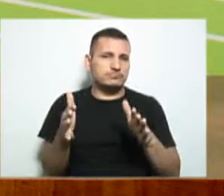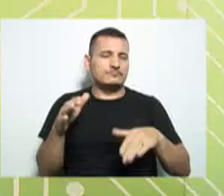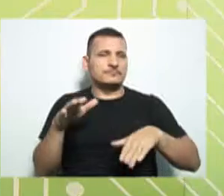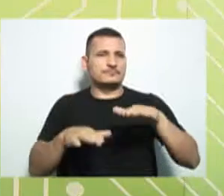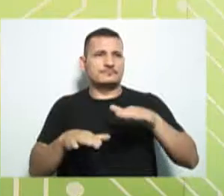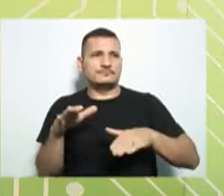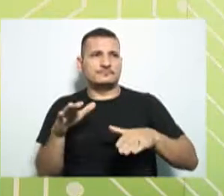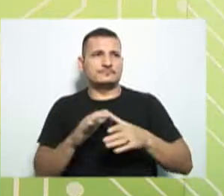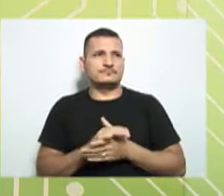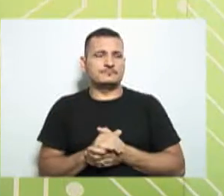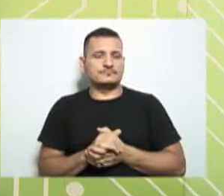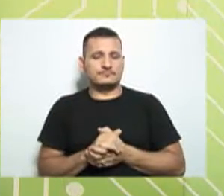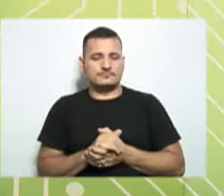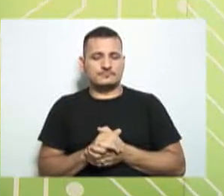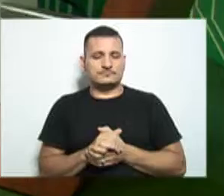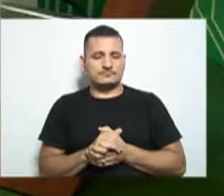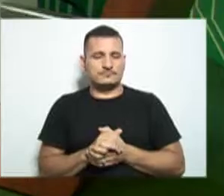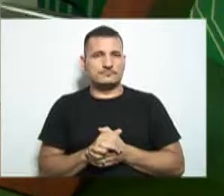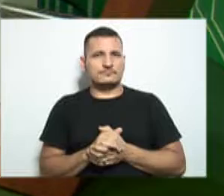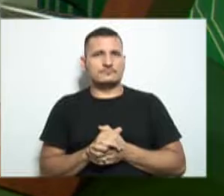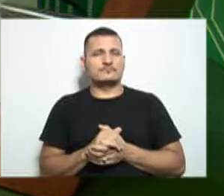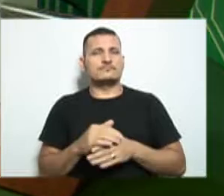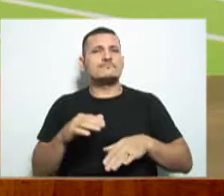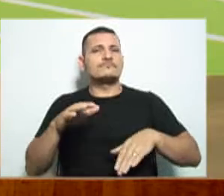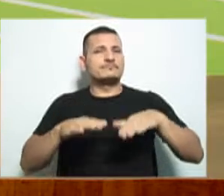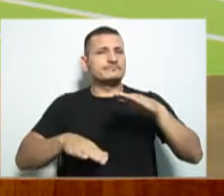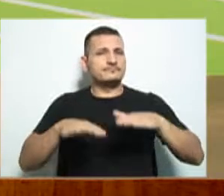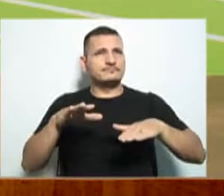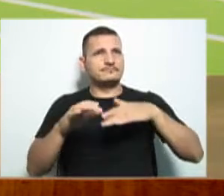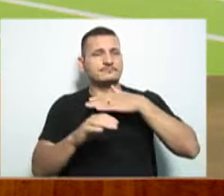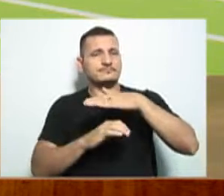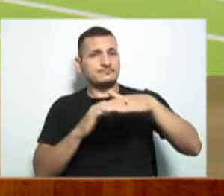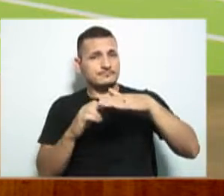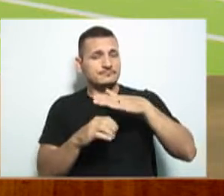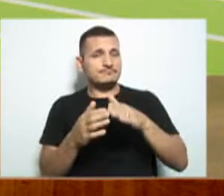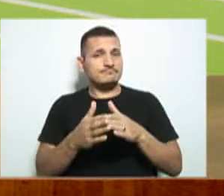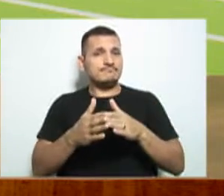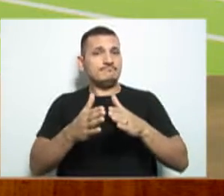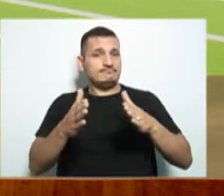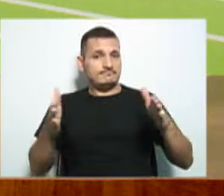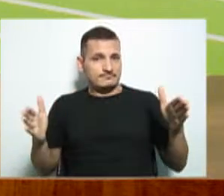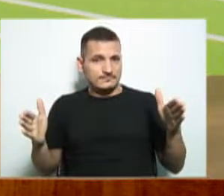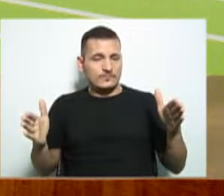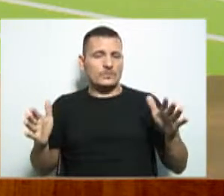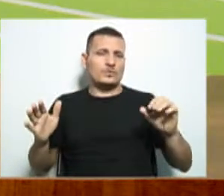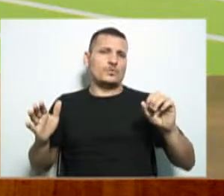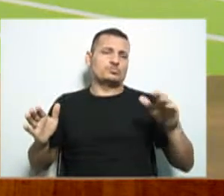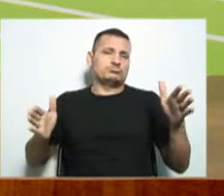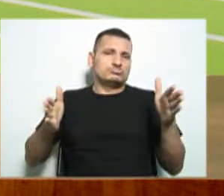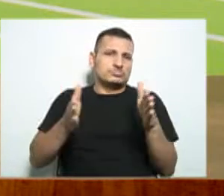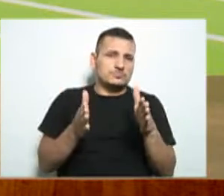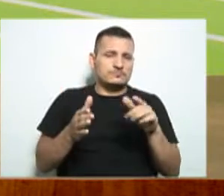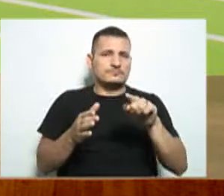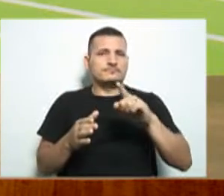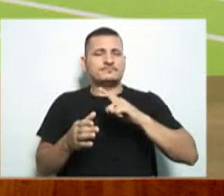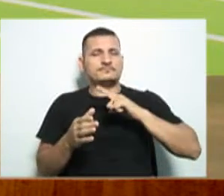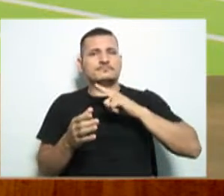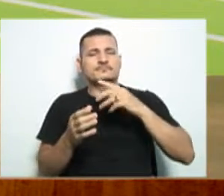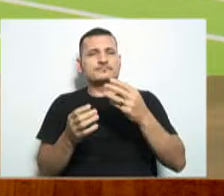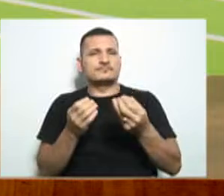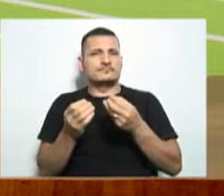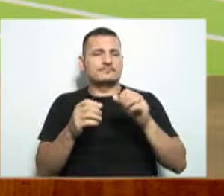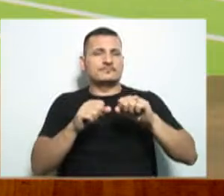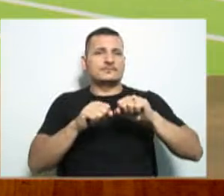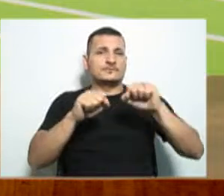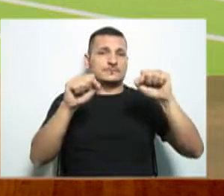Isso mesmo. Dependendo do tamanho da empresa, você tem o sistema de controle que